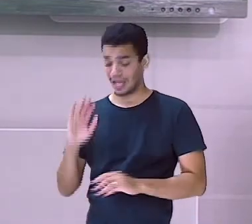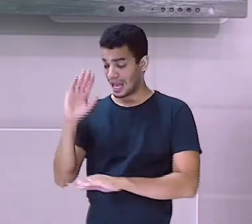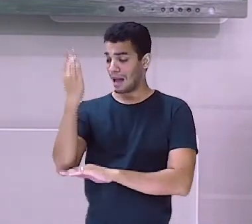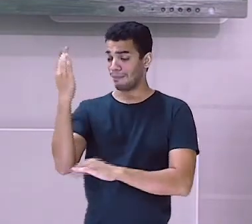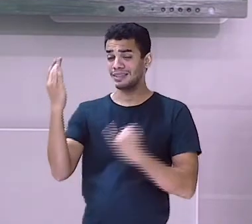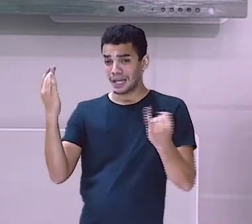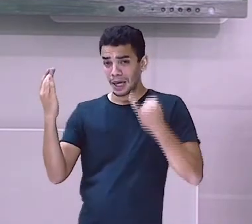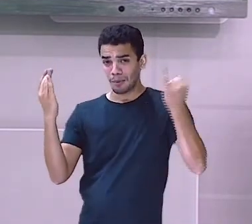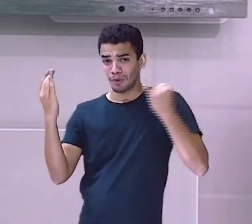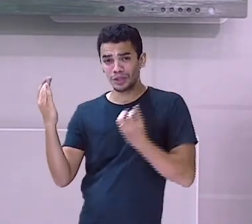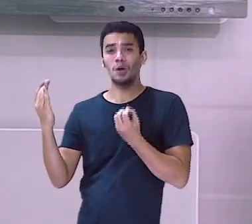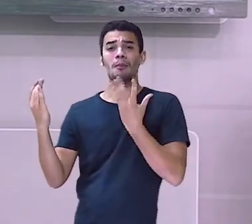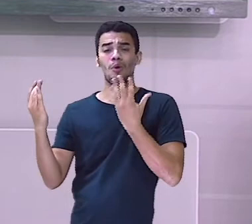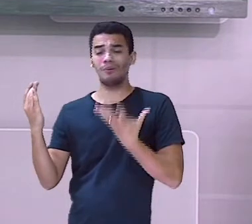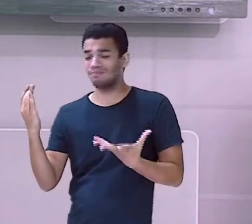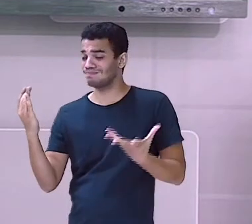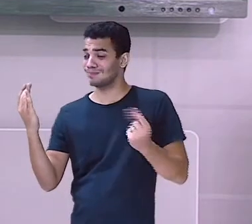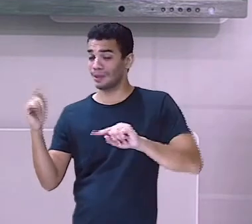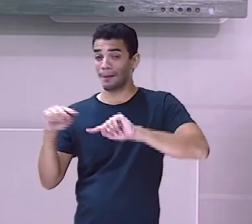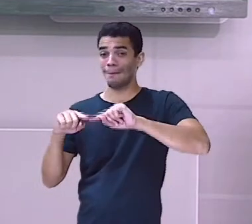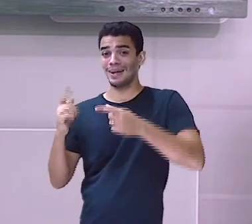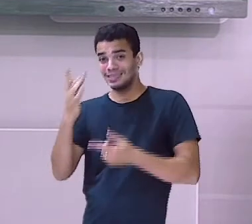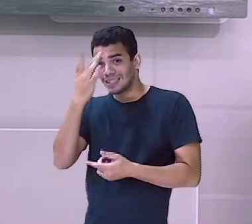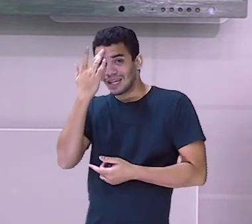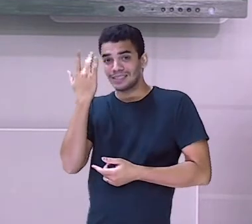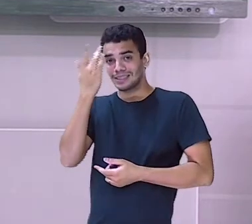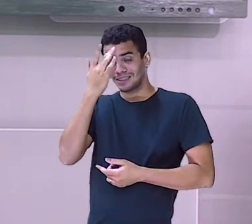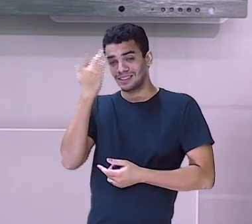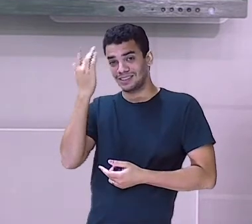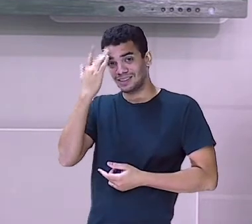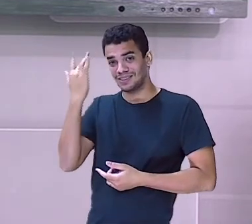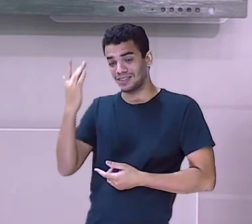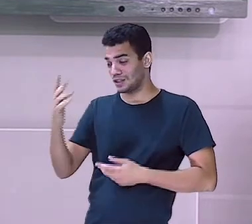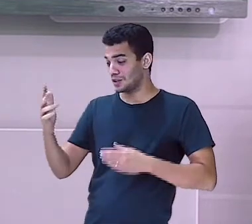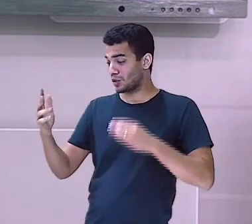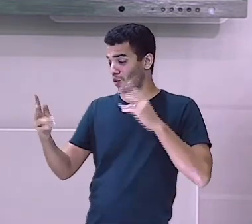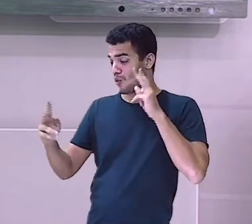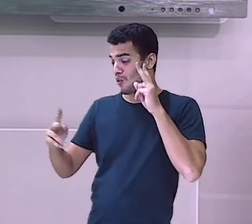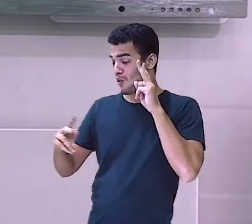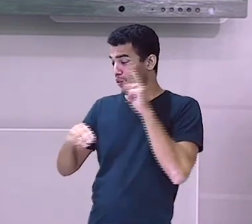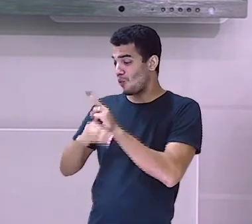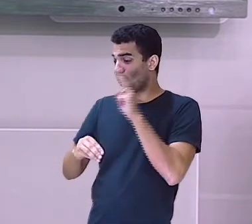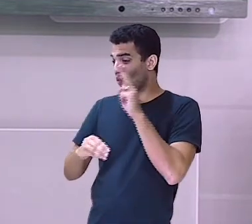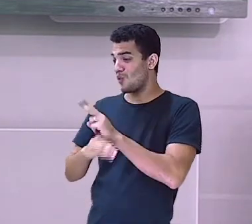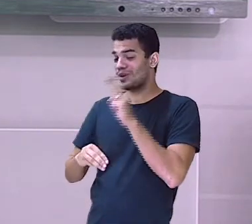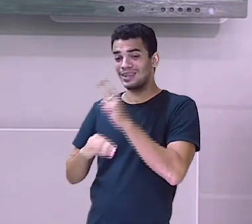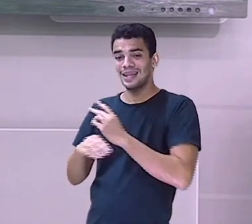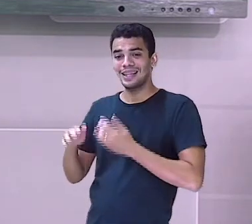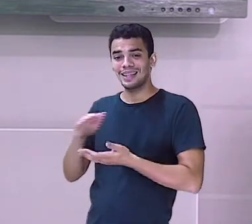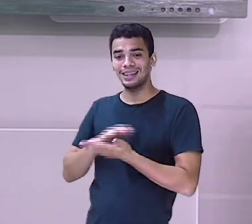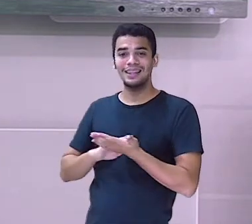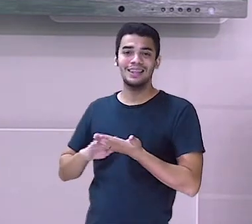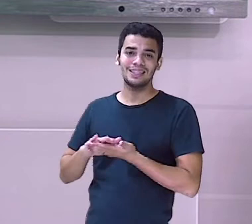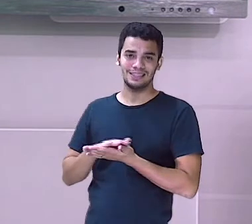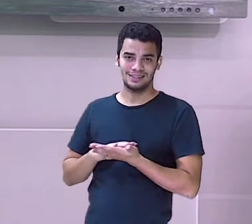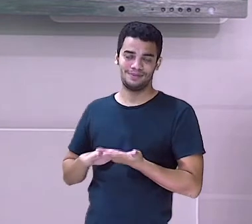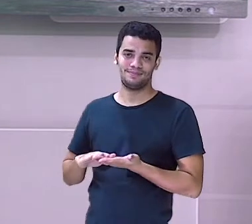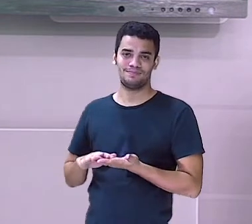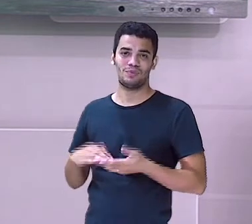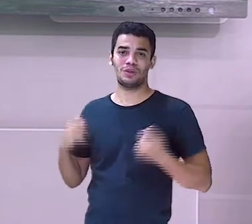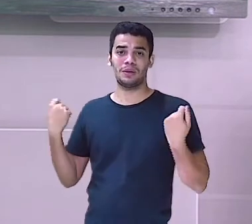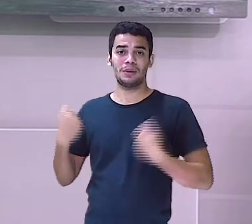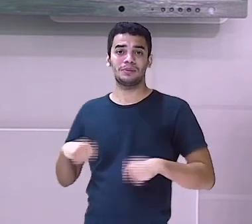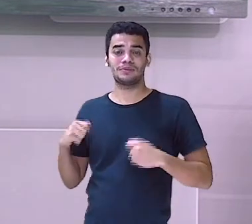na construção, elas são usadas, é usada a madeira. Mas a madeira, ela precisa de